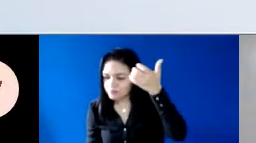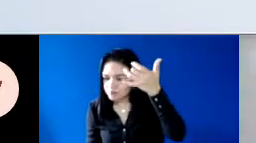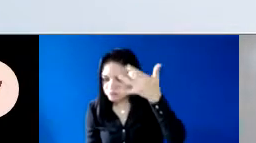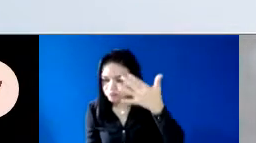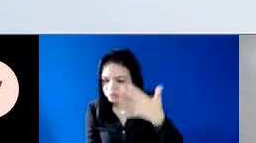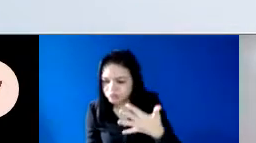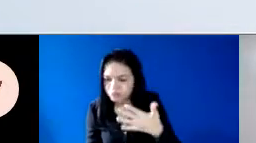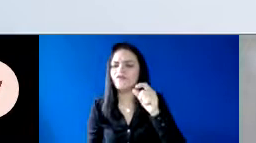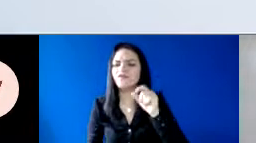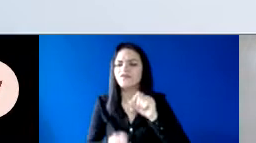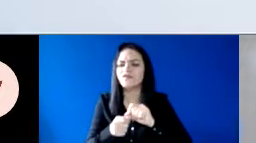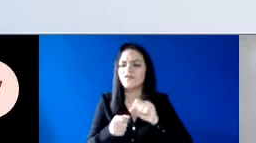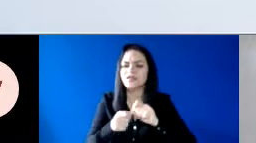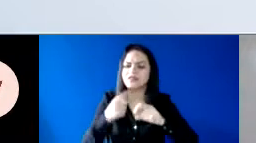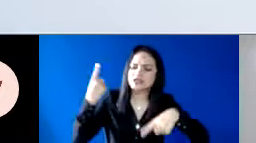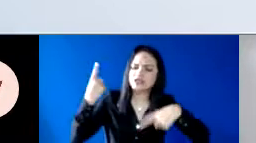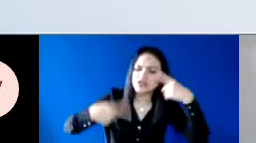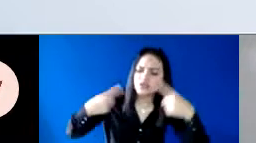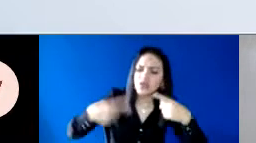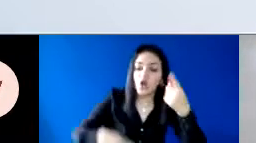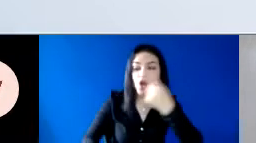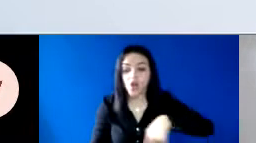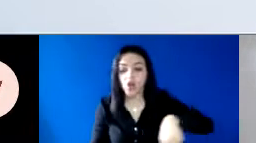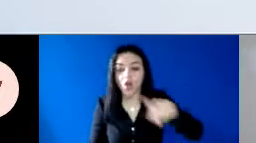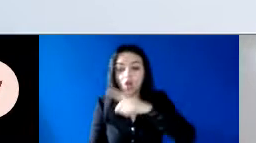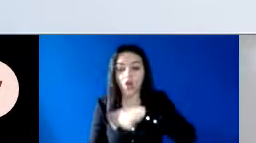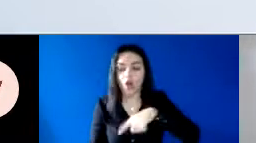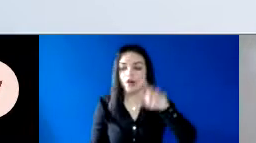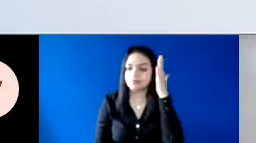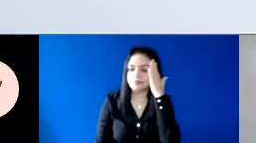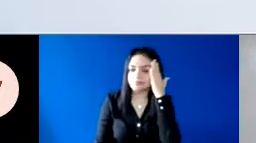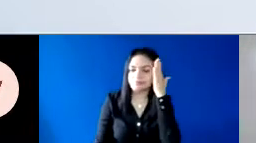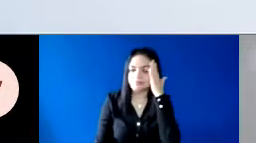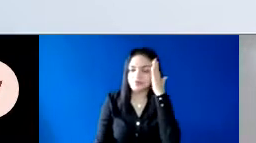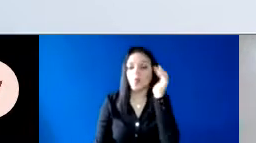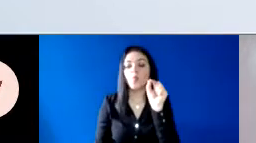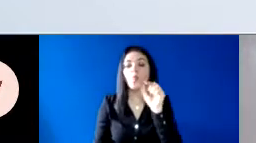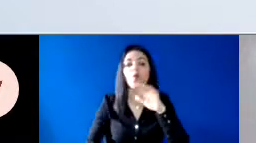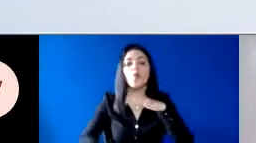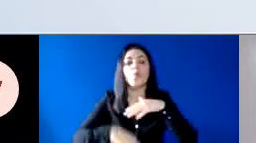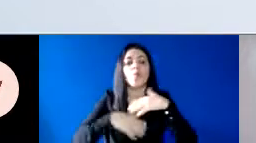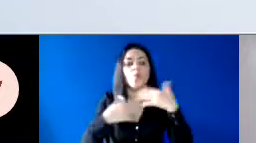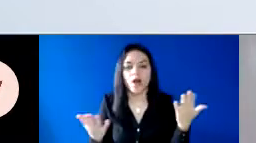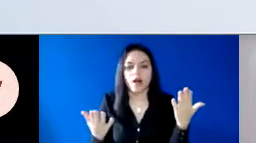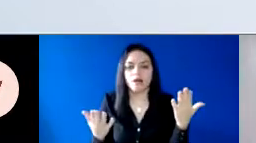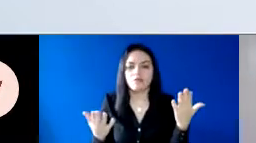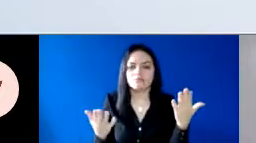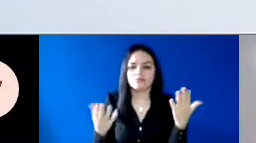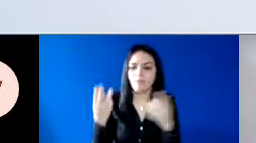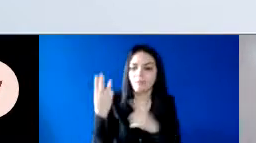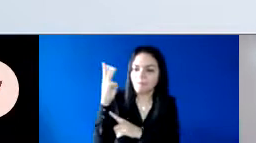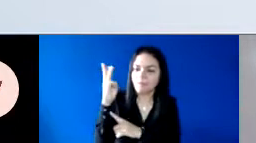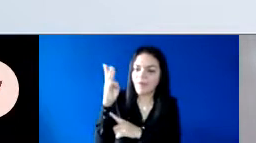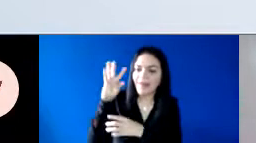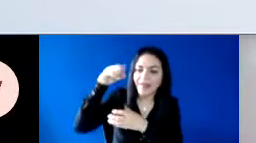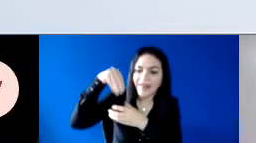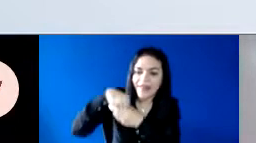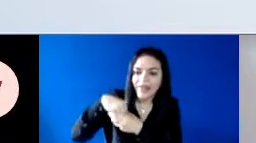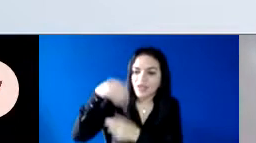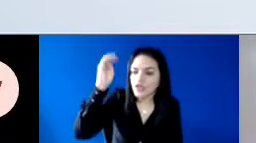essa discussão para a gente entender qual é hoje o status do Maranhão dentro do Brasil, dentro